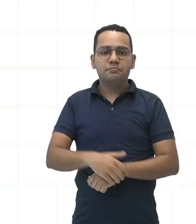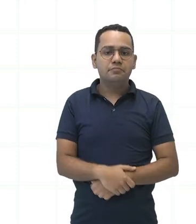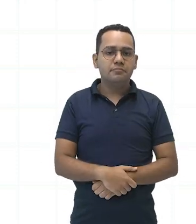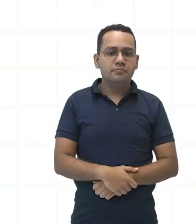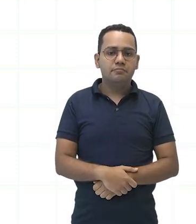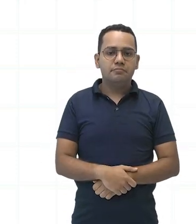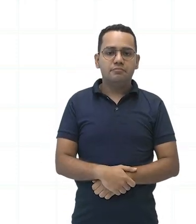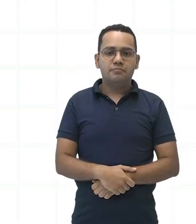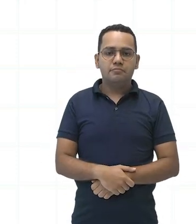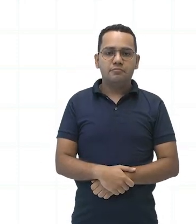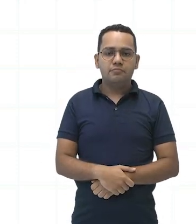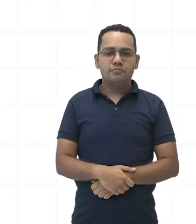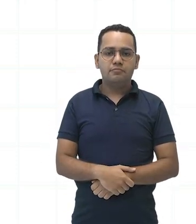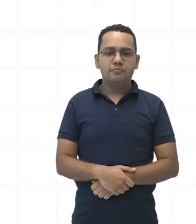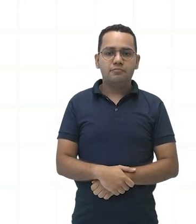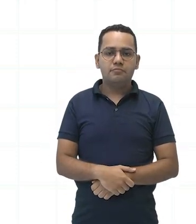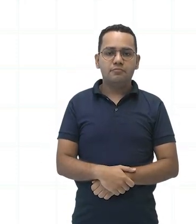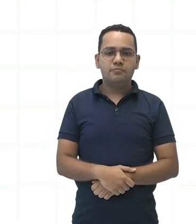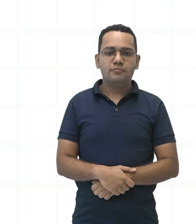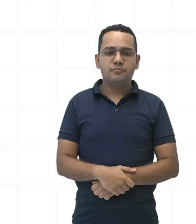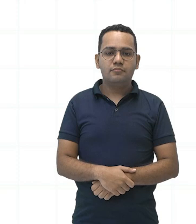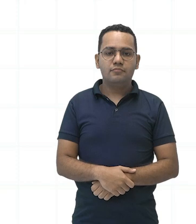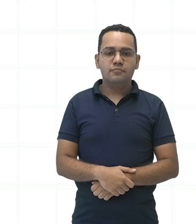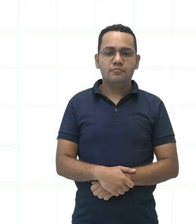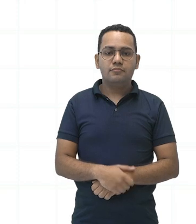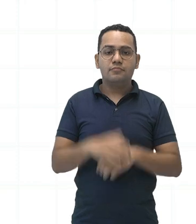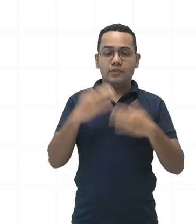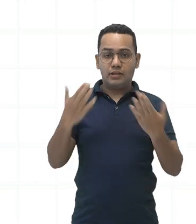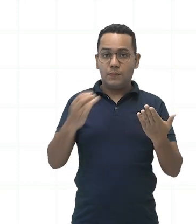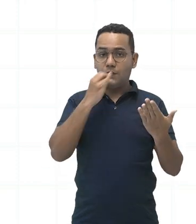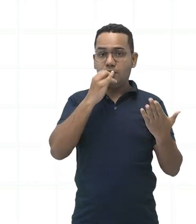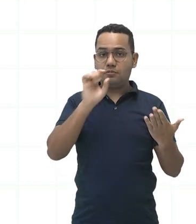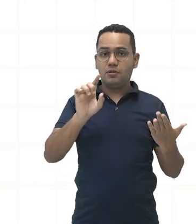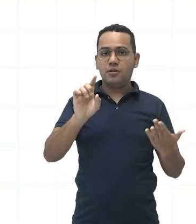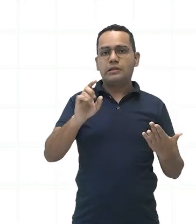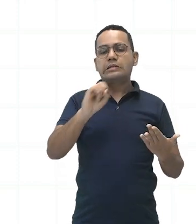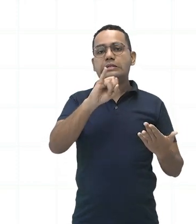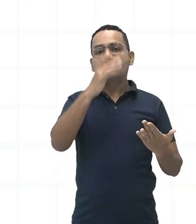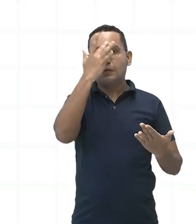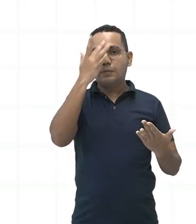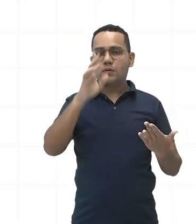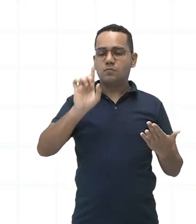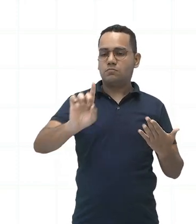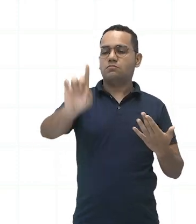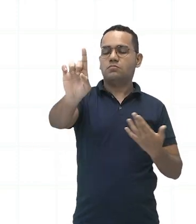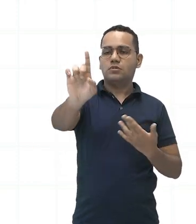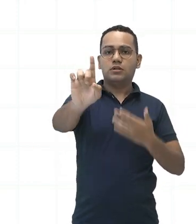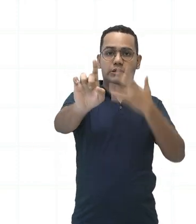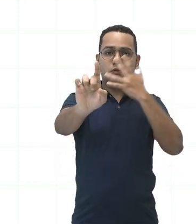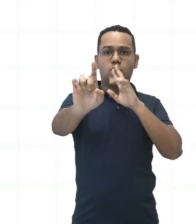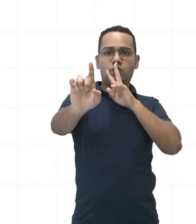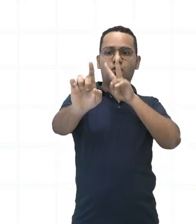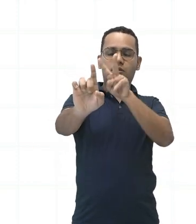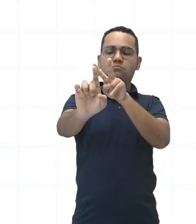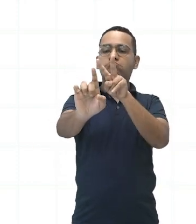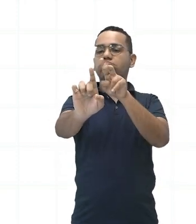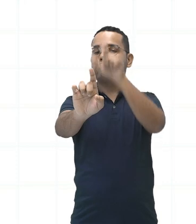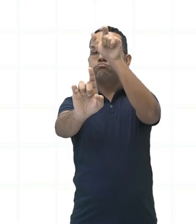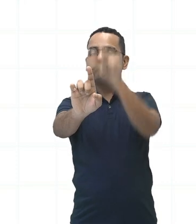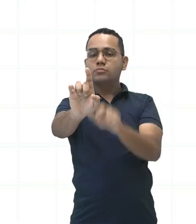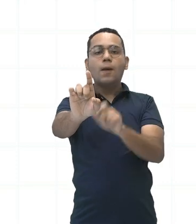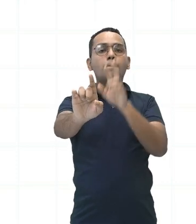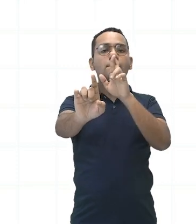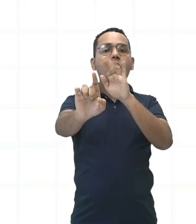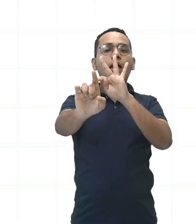coluna vertebral, nessa visão aqui, ó, de frente ou dorsal, ela não apresenta nenhuma curvatura. No caso